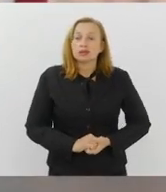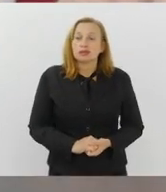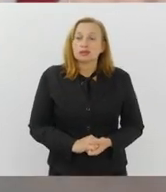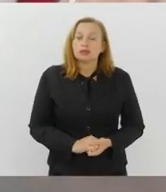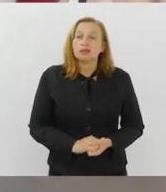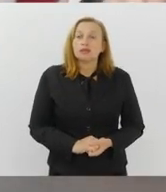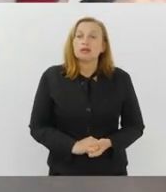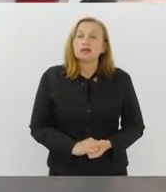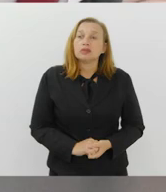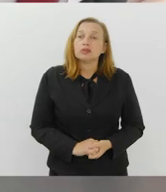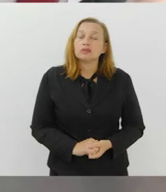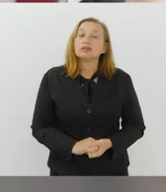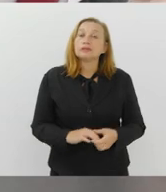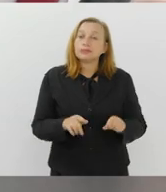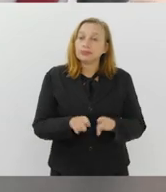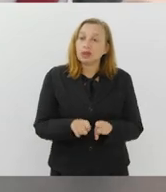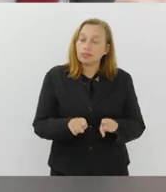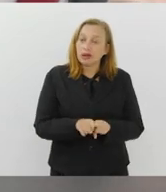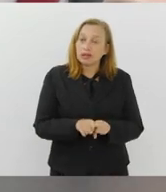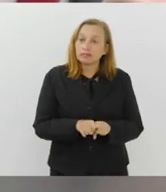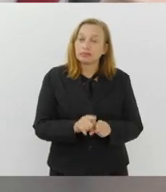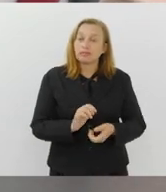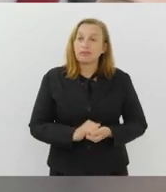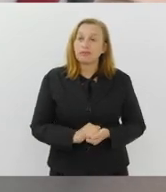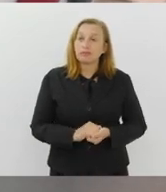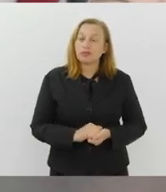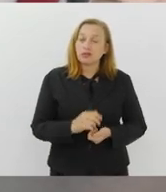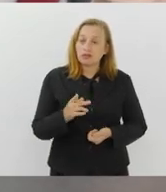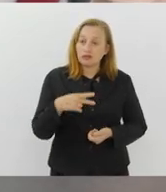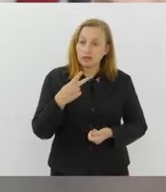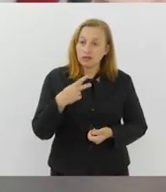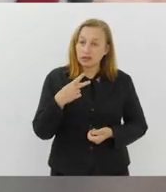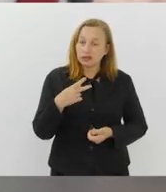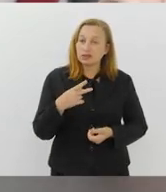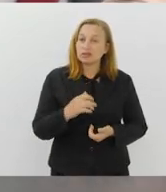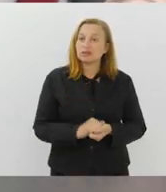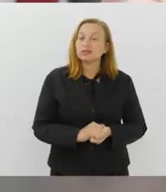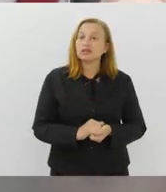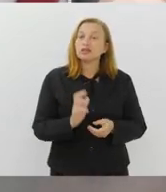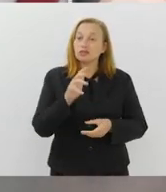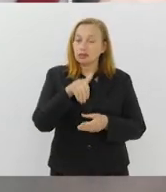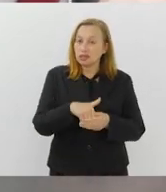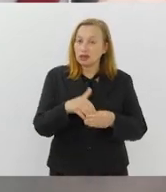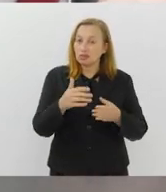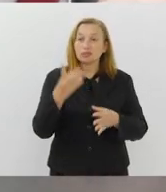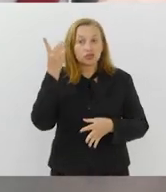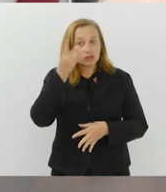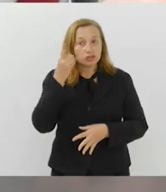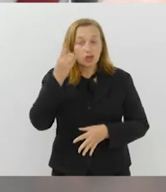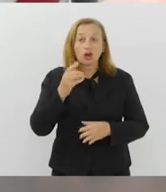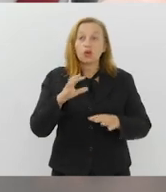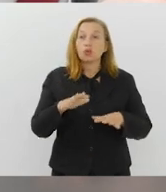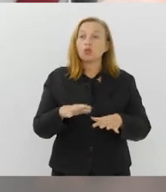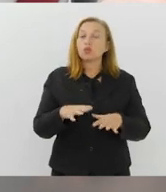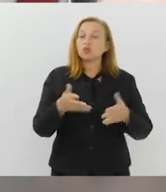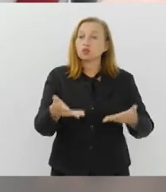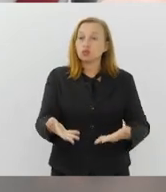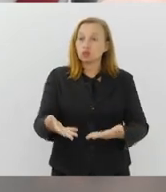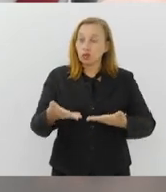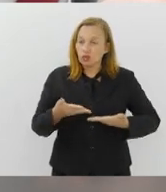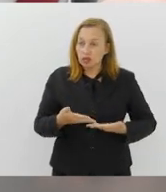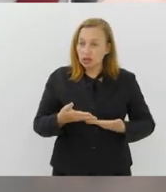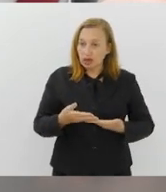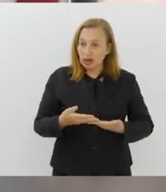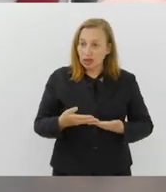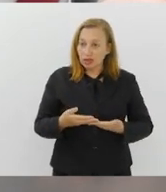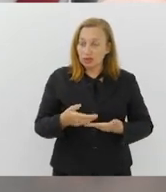Além disso, também vou colocar aqui, deliberar e votar com os deputados, os convidados para a quarta reunião